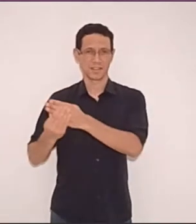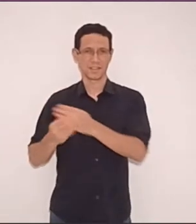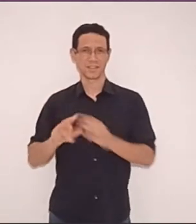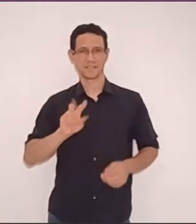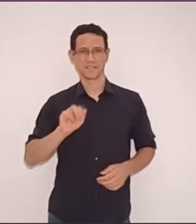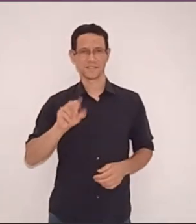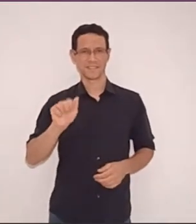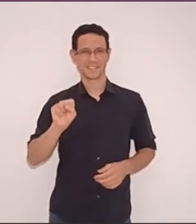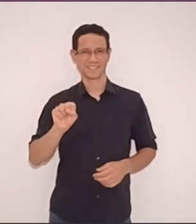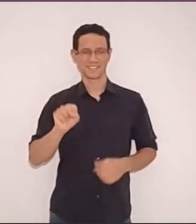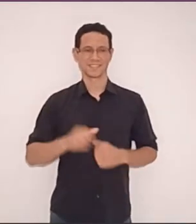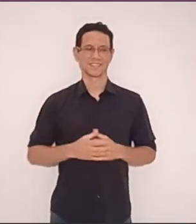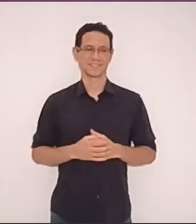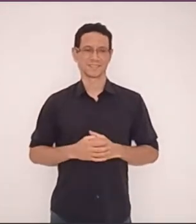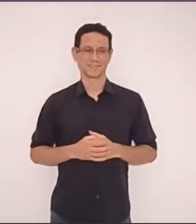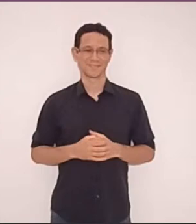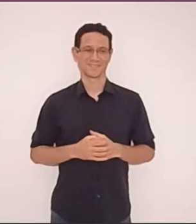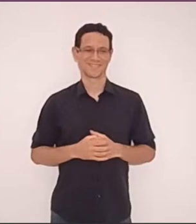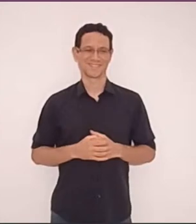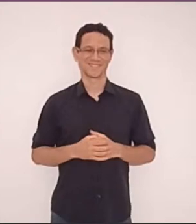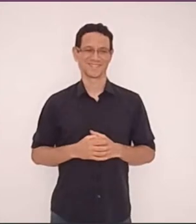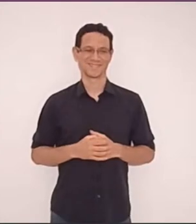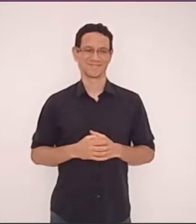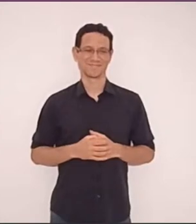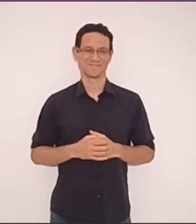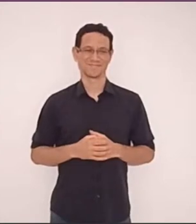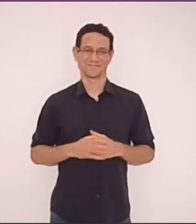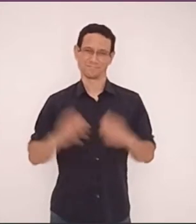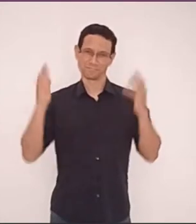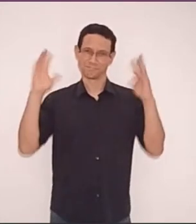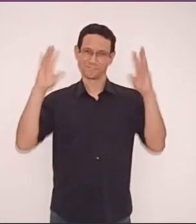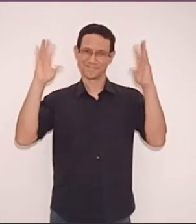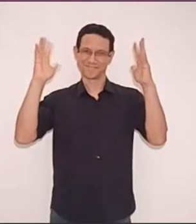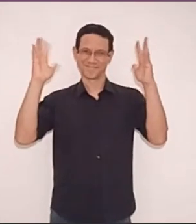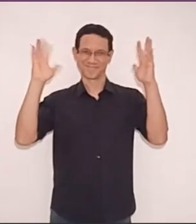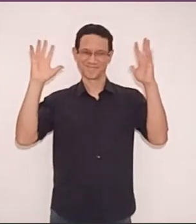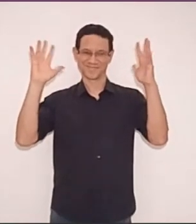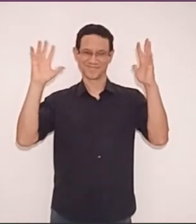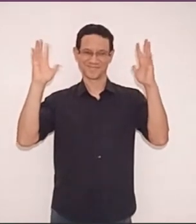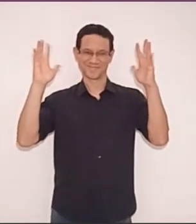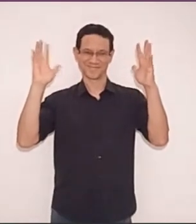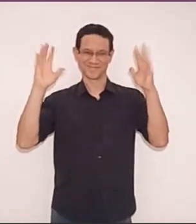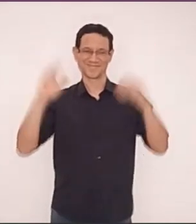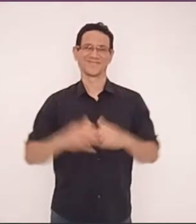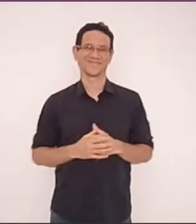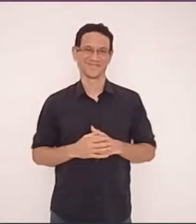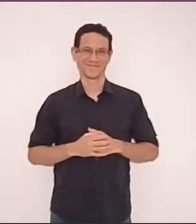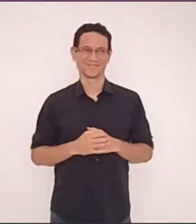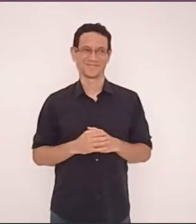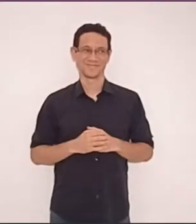vivas E aí é